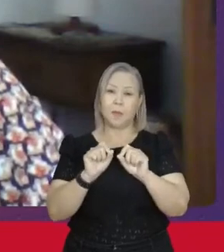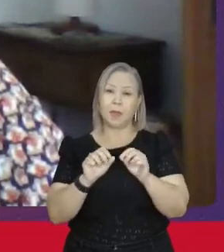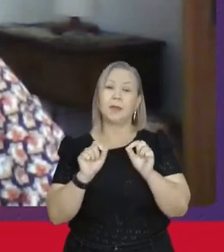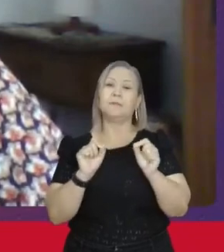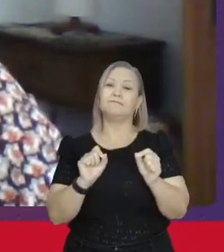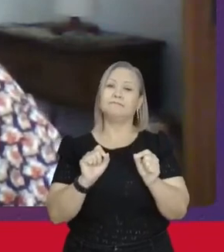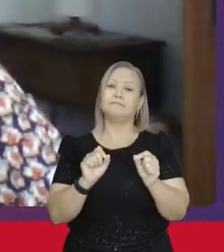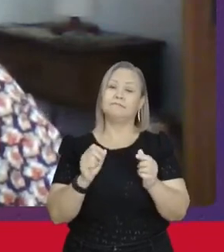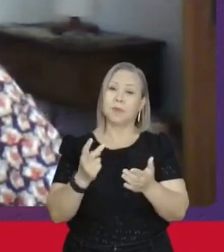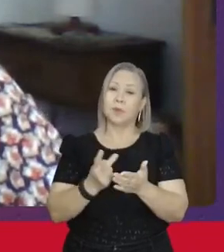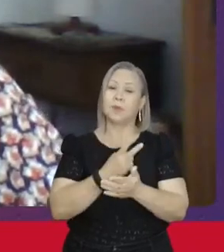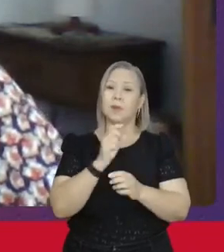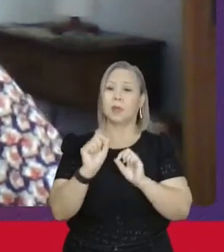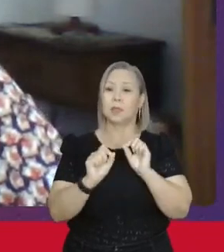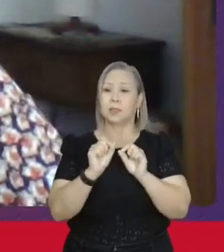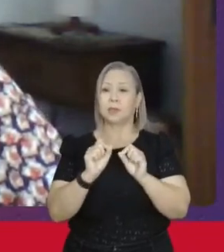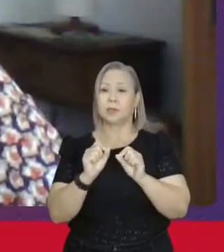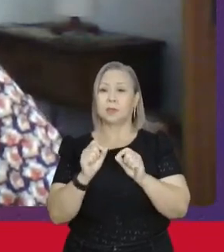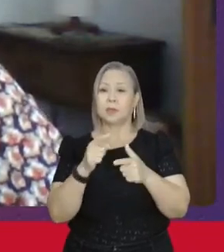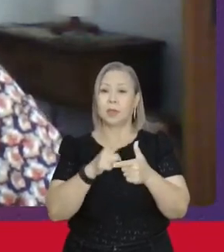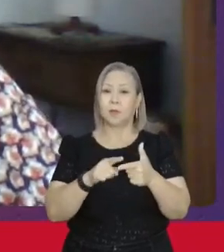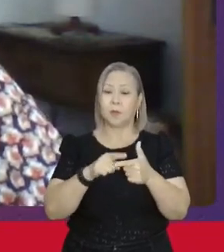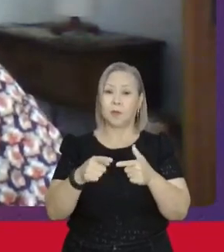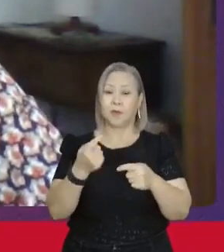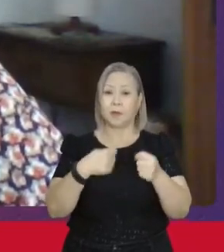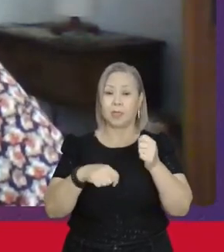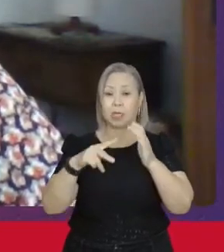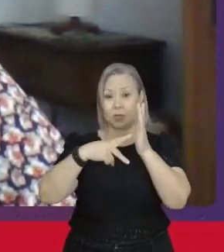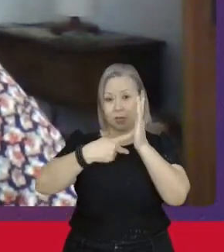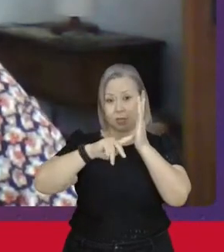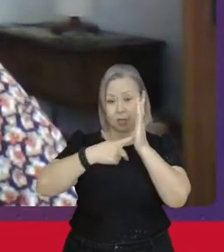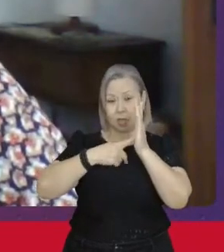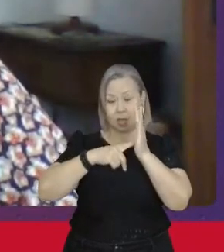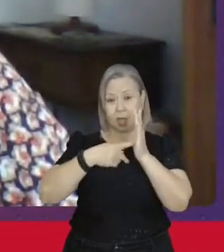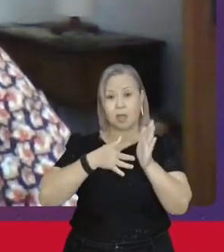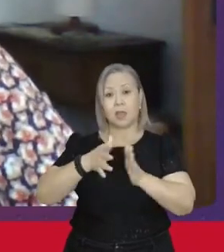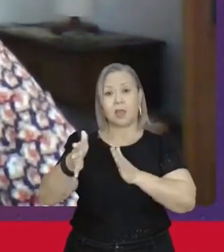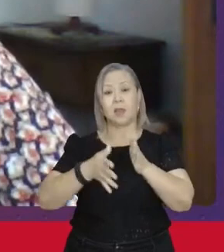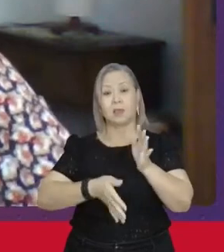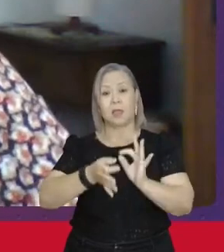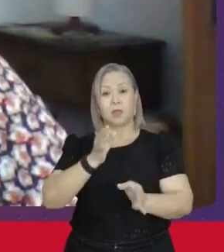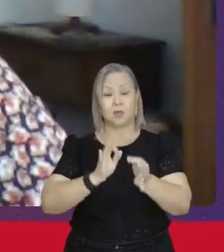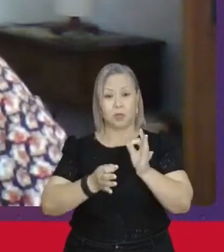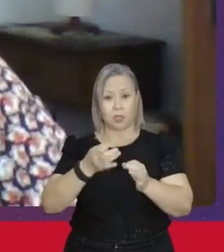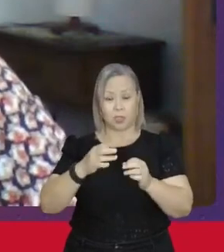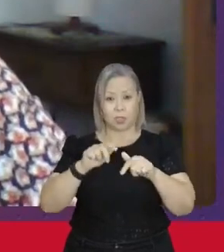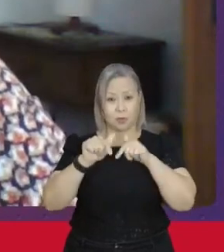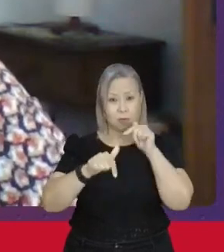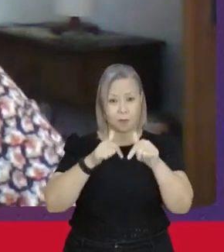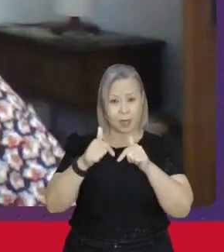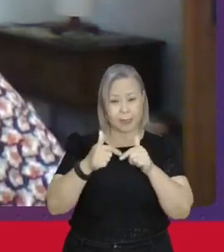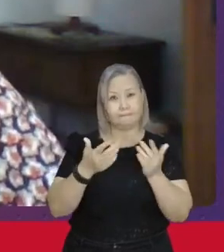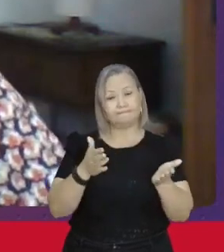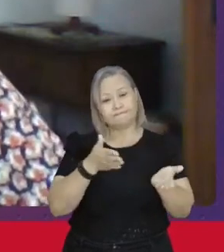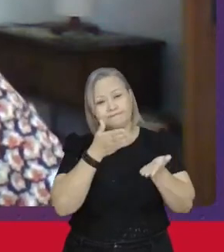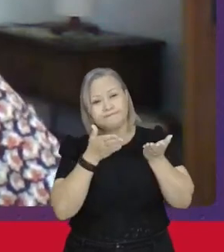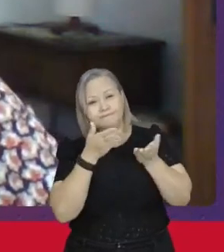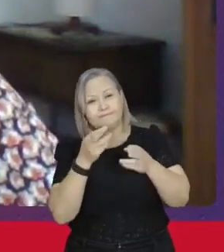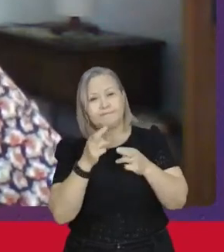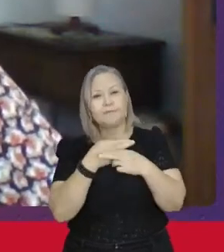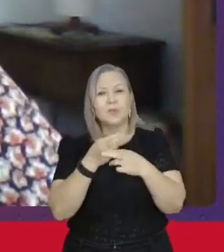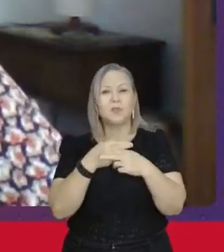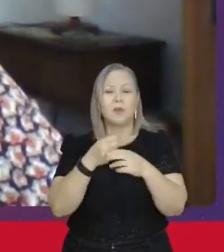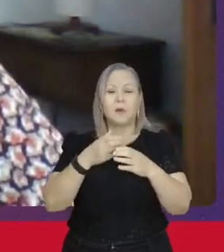implicações sobre a sustentação financeira dos sindicatos e acesso à justiça do trabalho. Trata-se de uma reforma